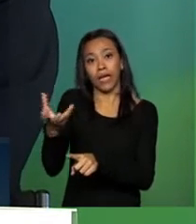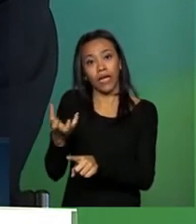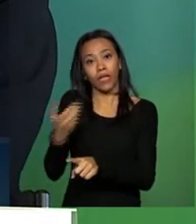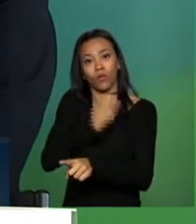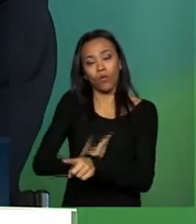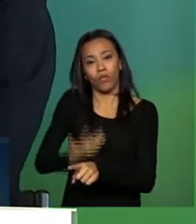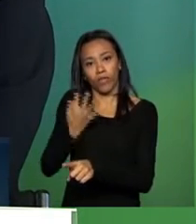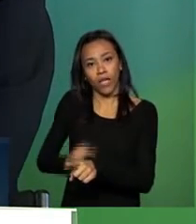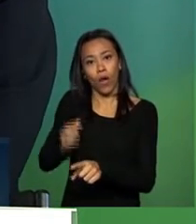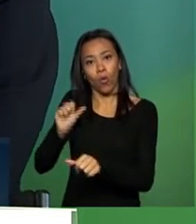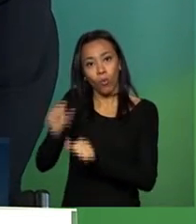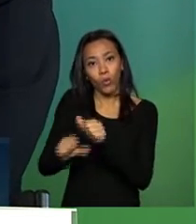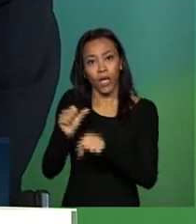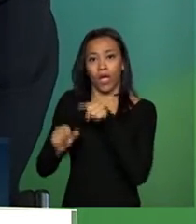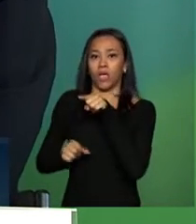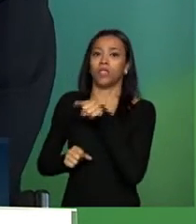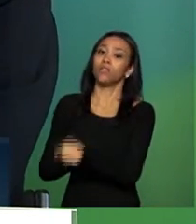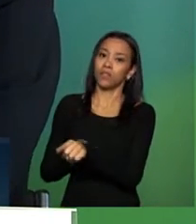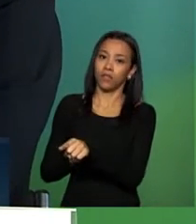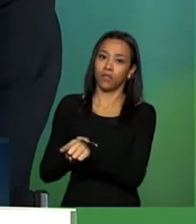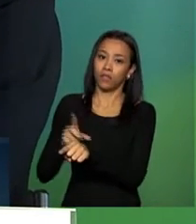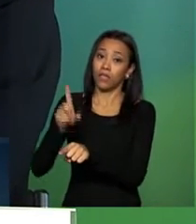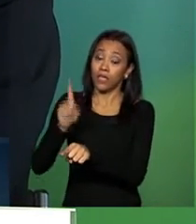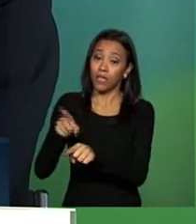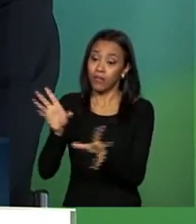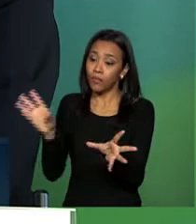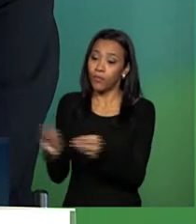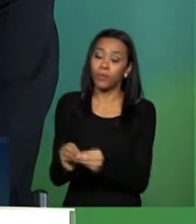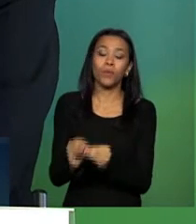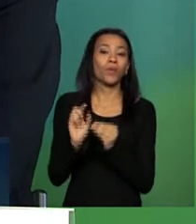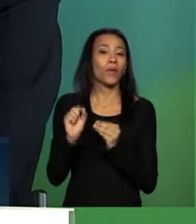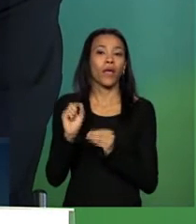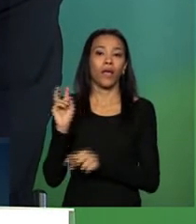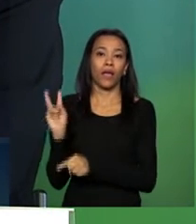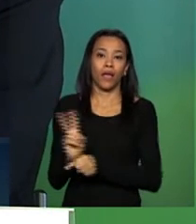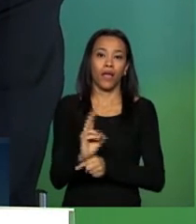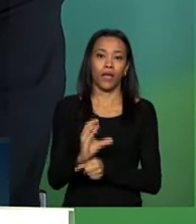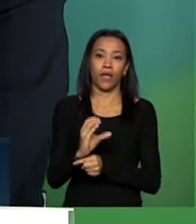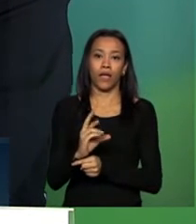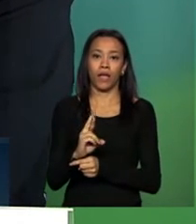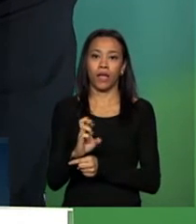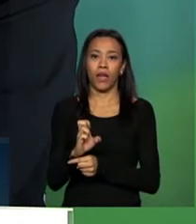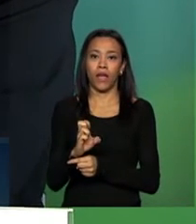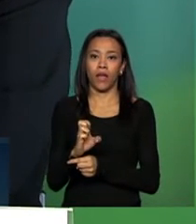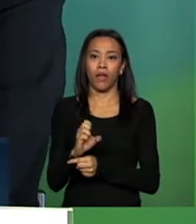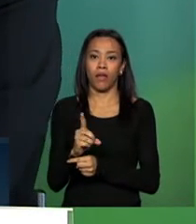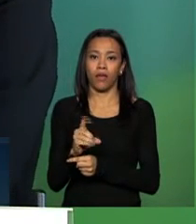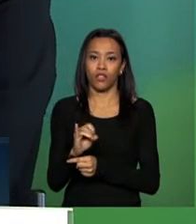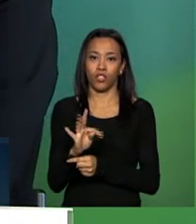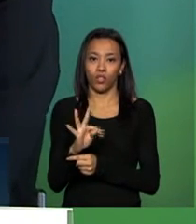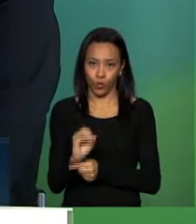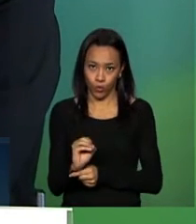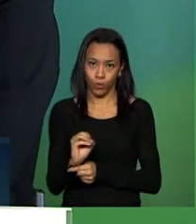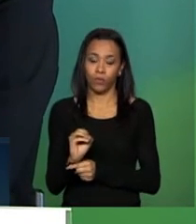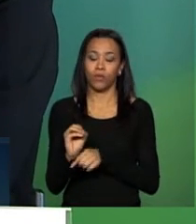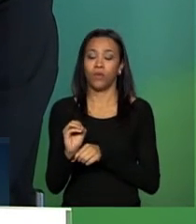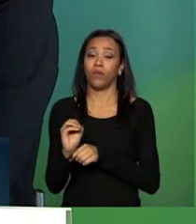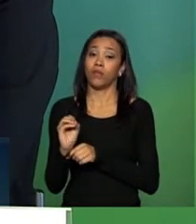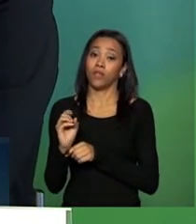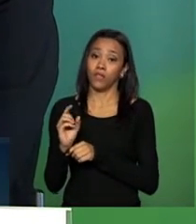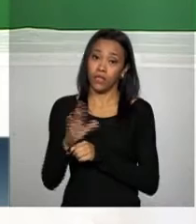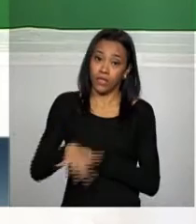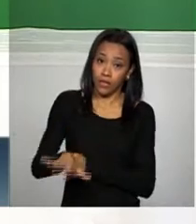PIS/COFINS para adotar o chamado crédito financeiro a partir de janeiro de 2016.